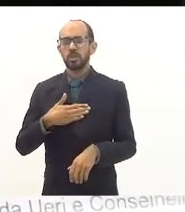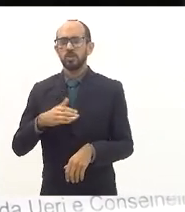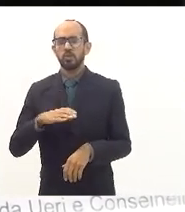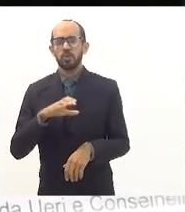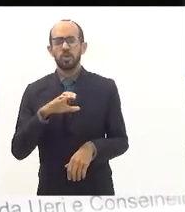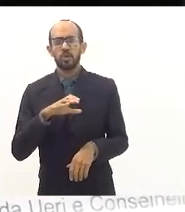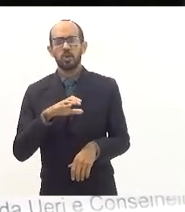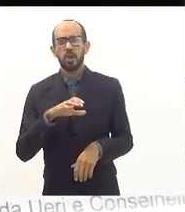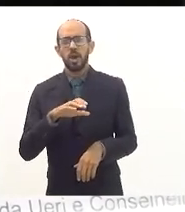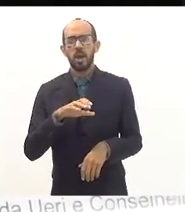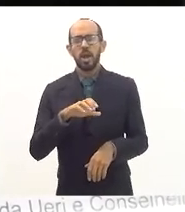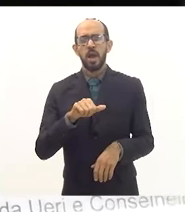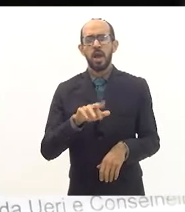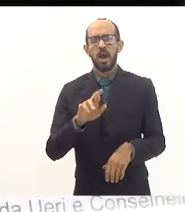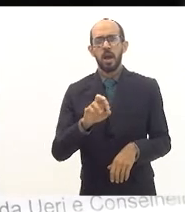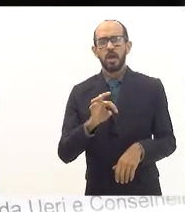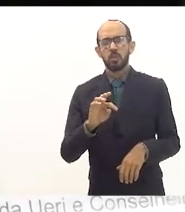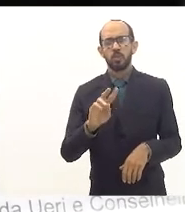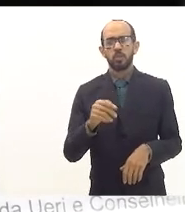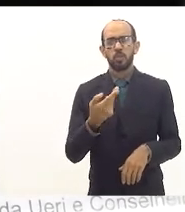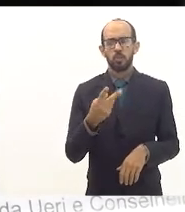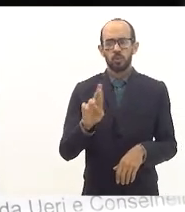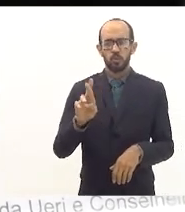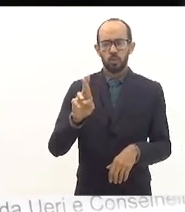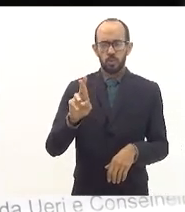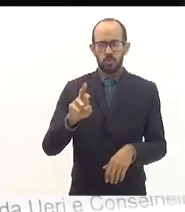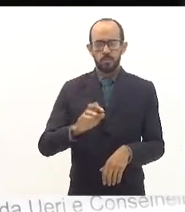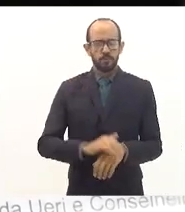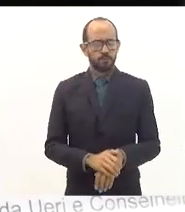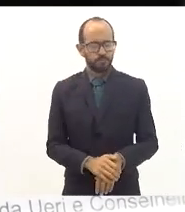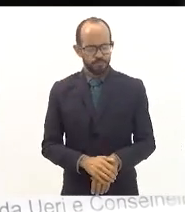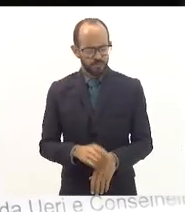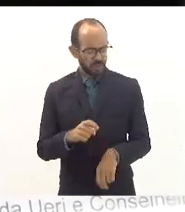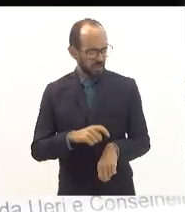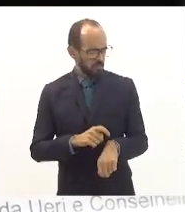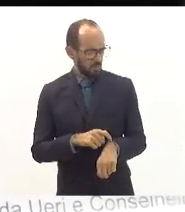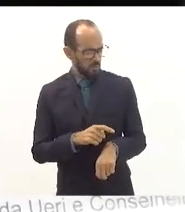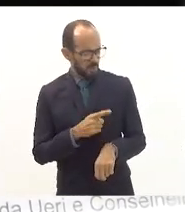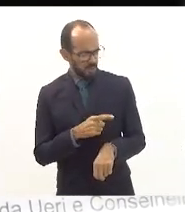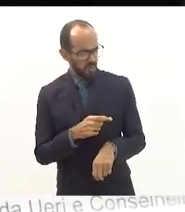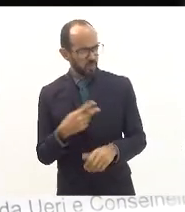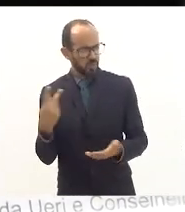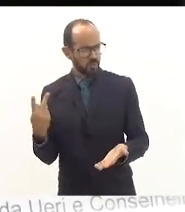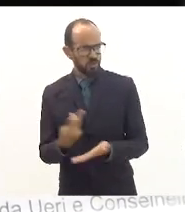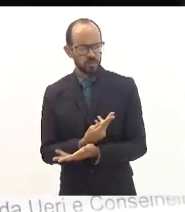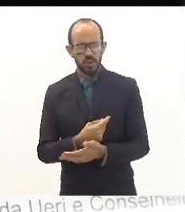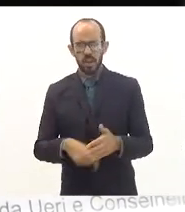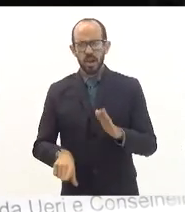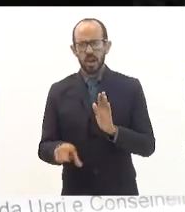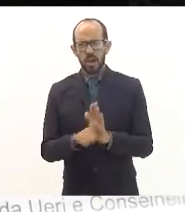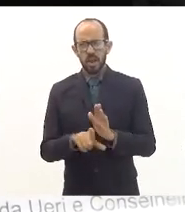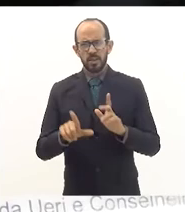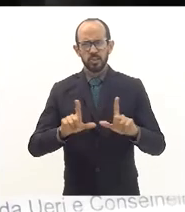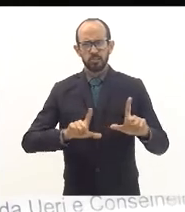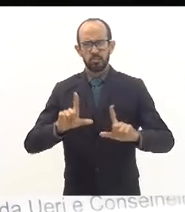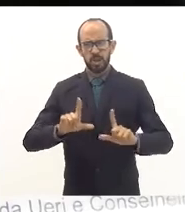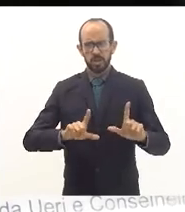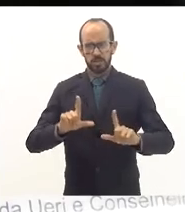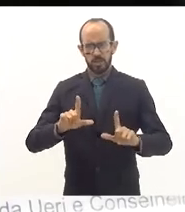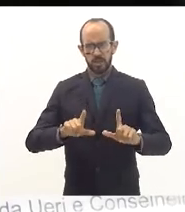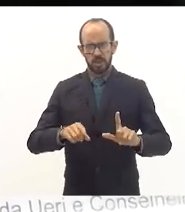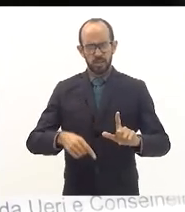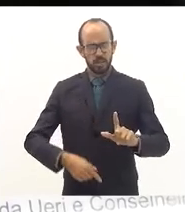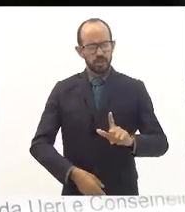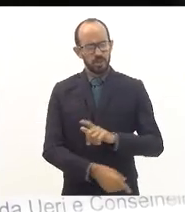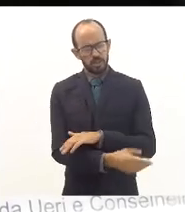causídico, Arthur Lavigne. Naquele tempo, Miro Teixeira, vigia ainda a lei de imprensa, né, que você